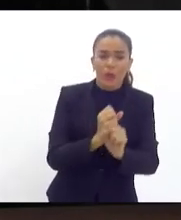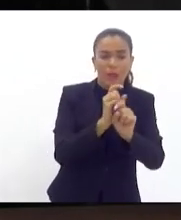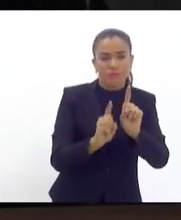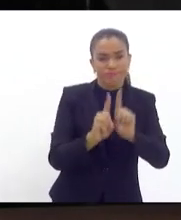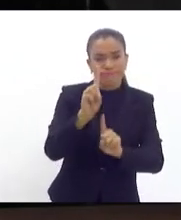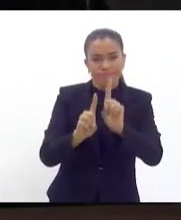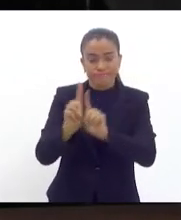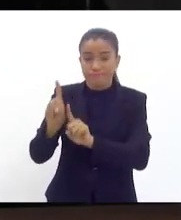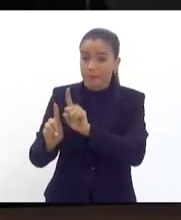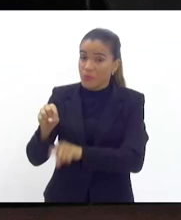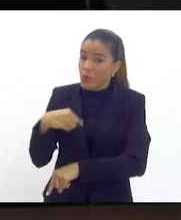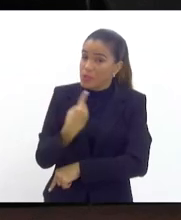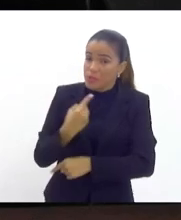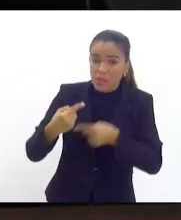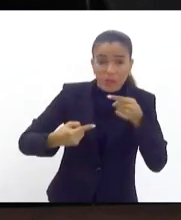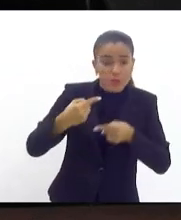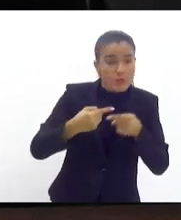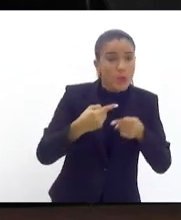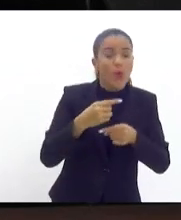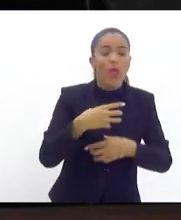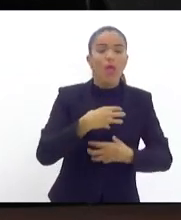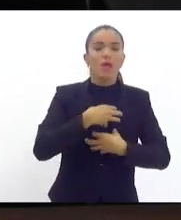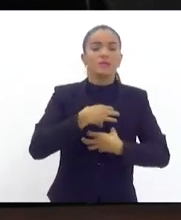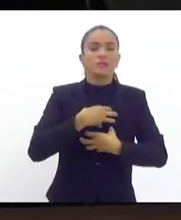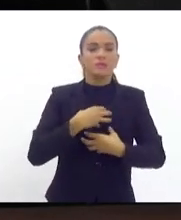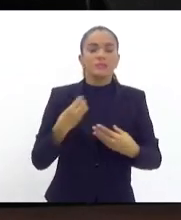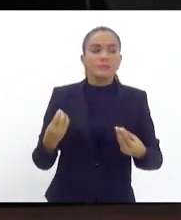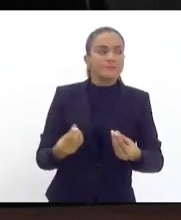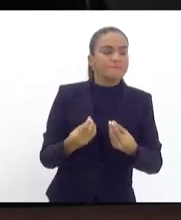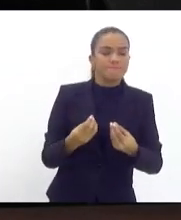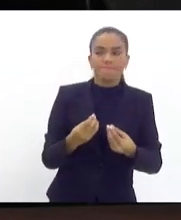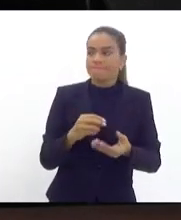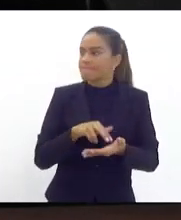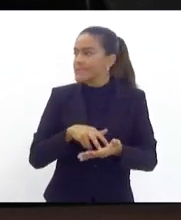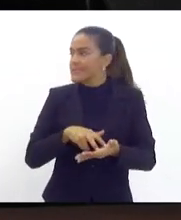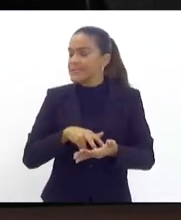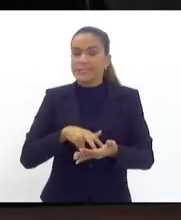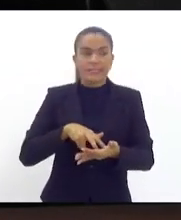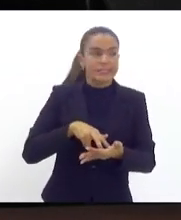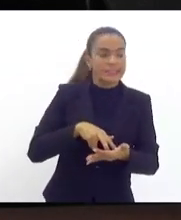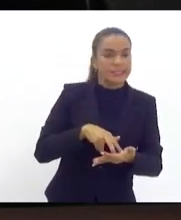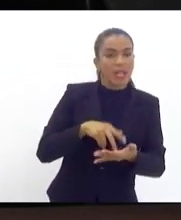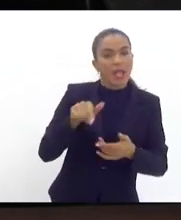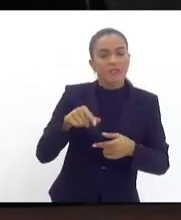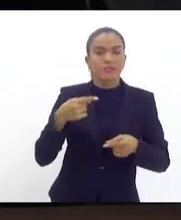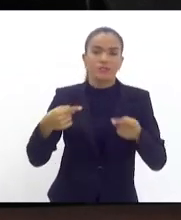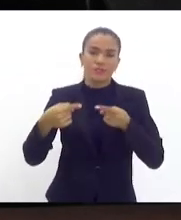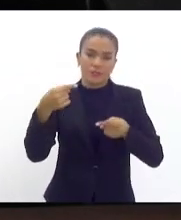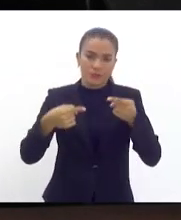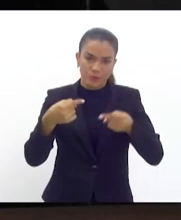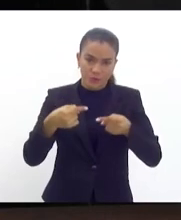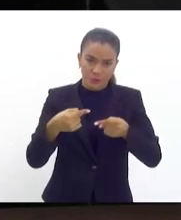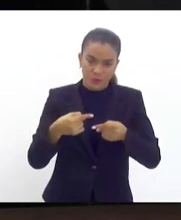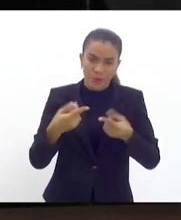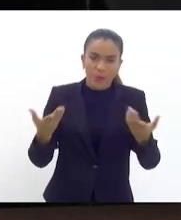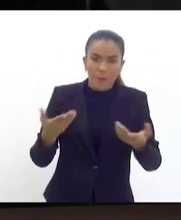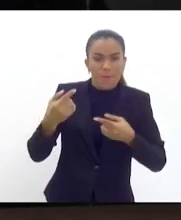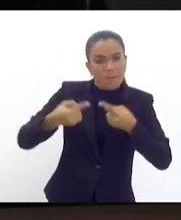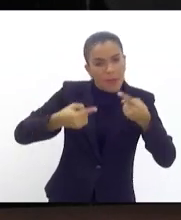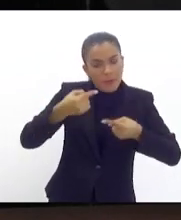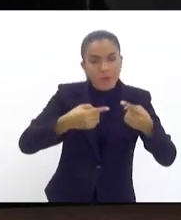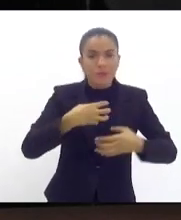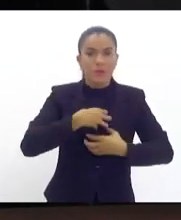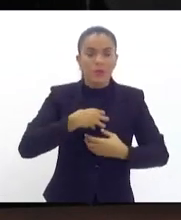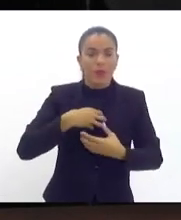o que a gente está discutindo aqui é a sensação de insegurança é disso que a gente está discutindo então para discutir